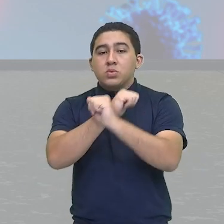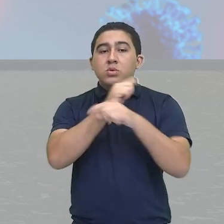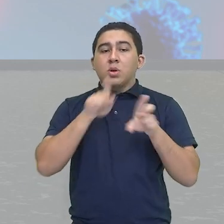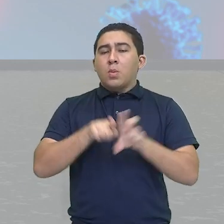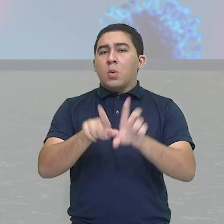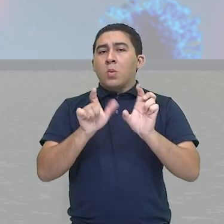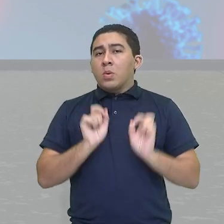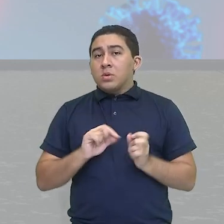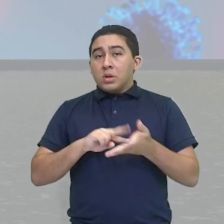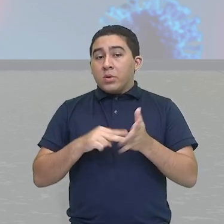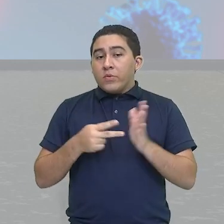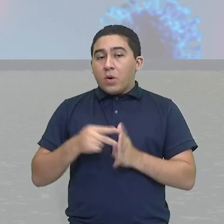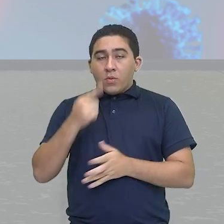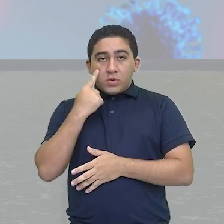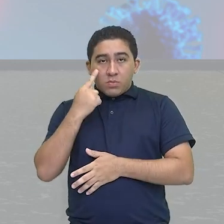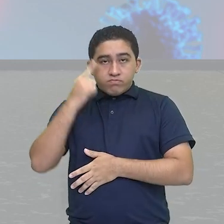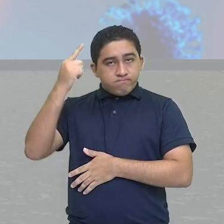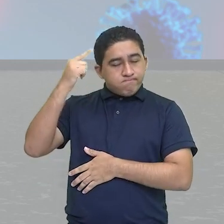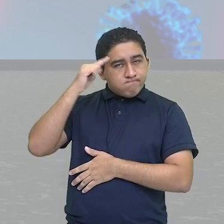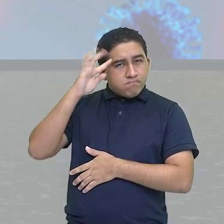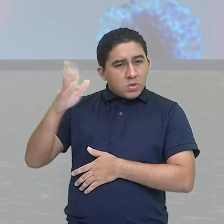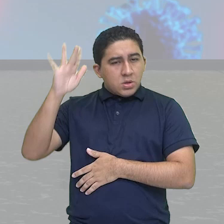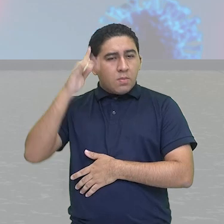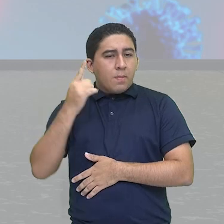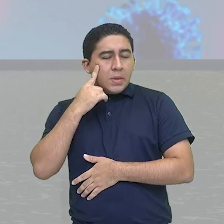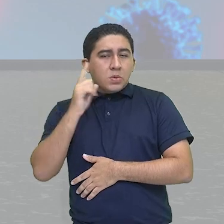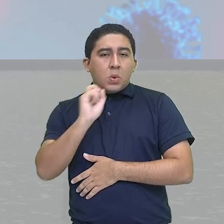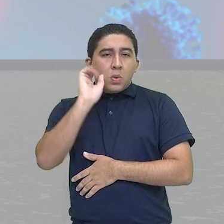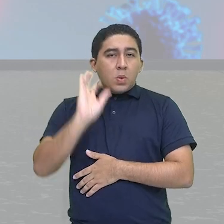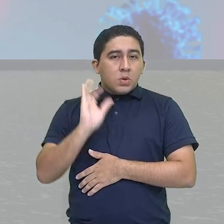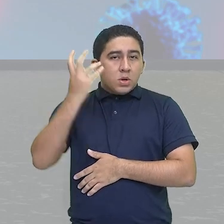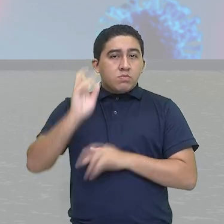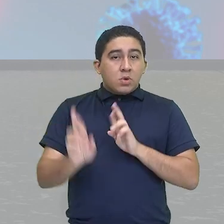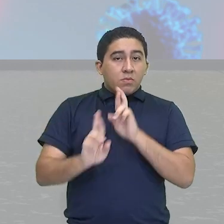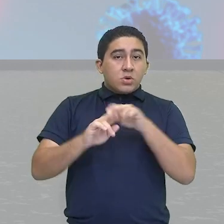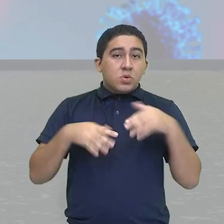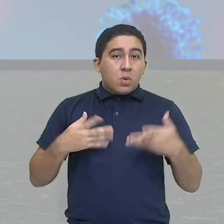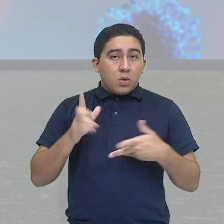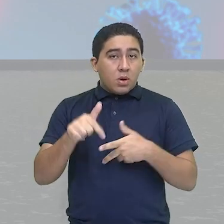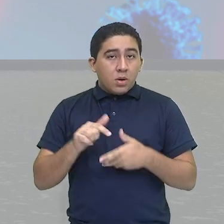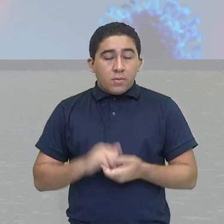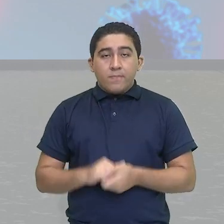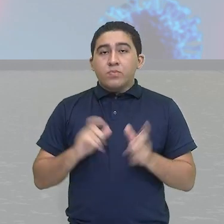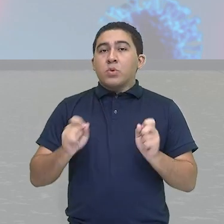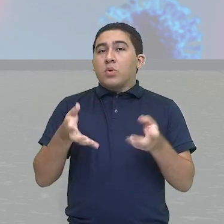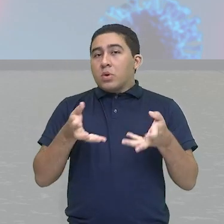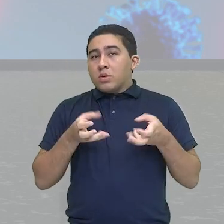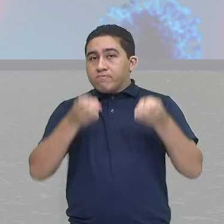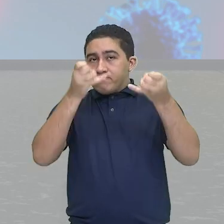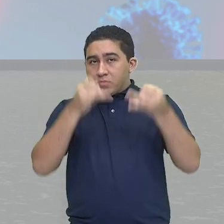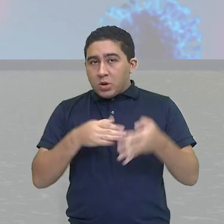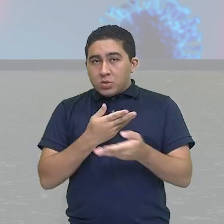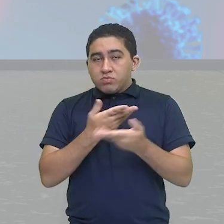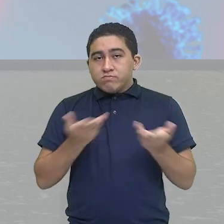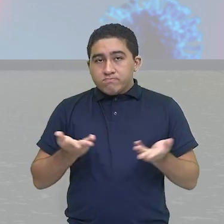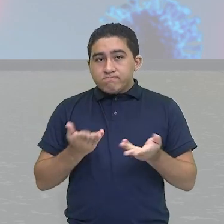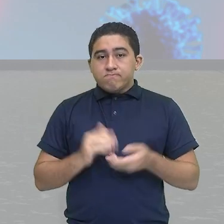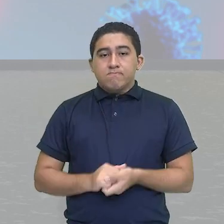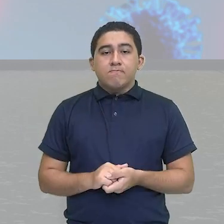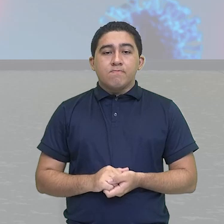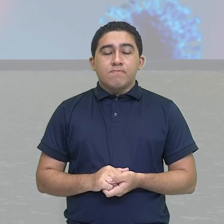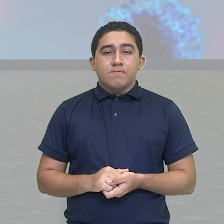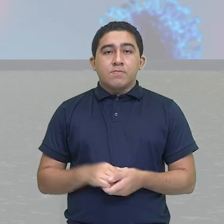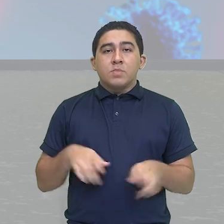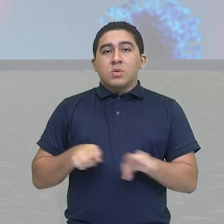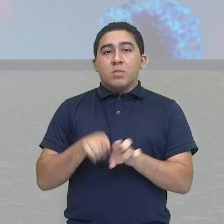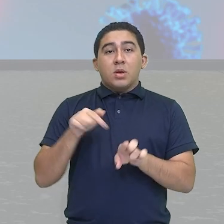que vocês estão aqui imaginando que está acontecendo? O que eu quero dizer para vocês? E aí